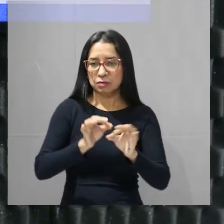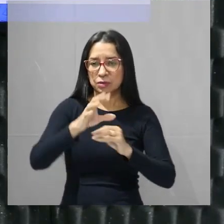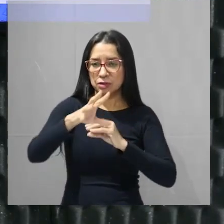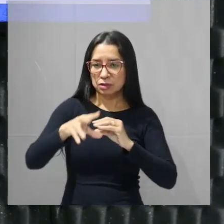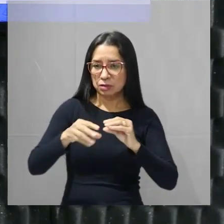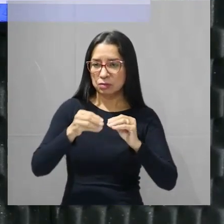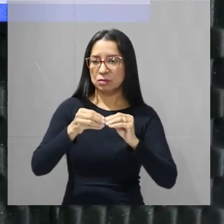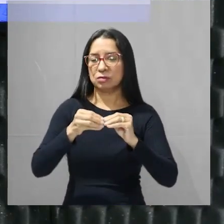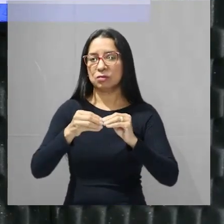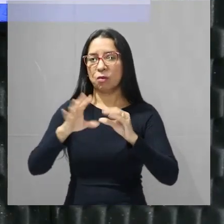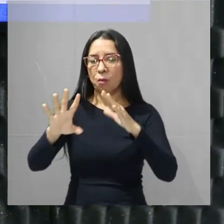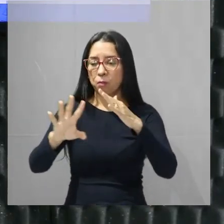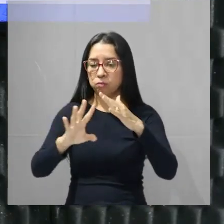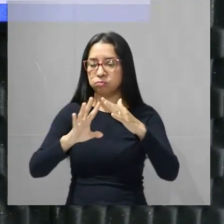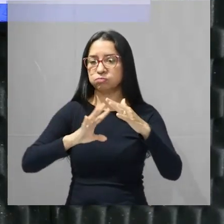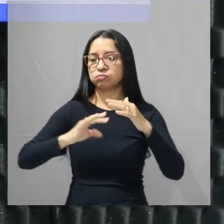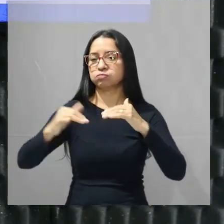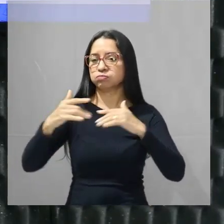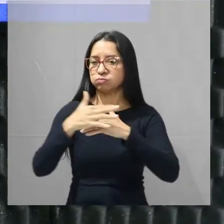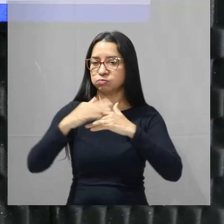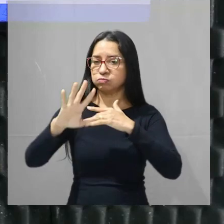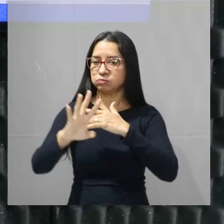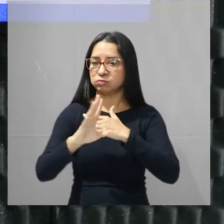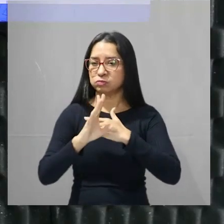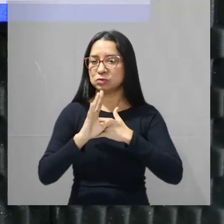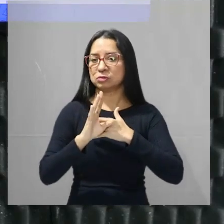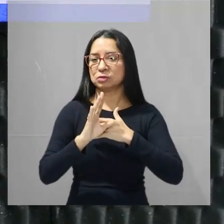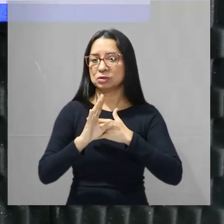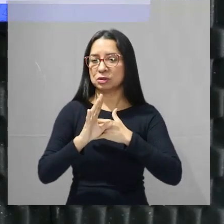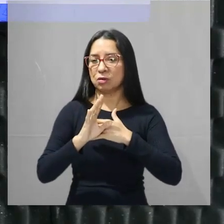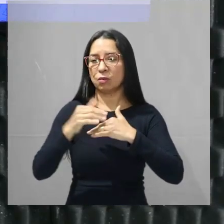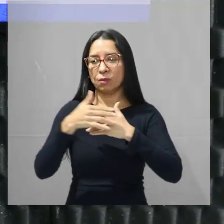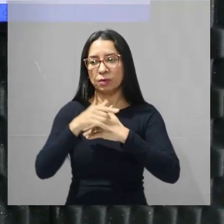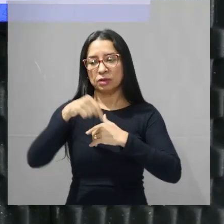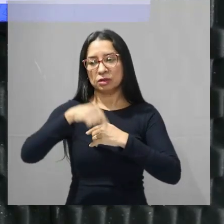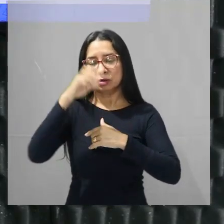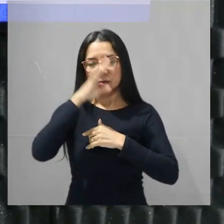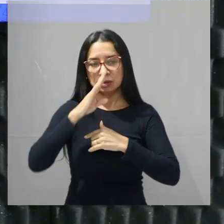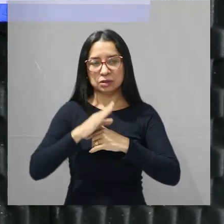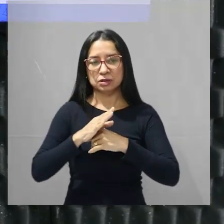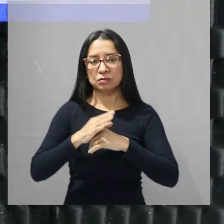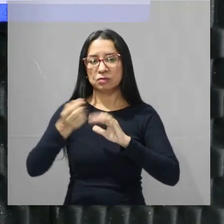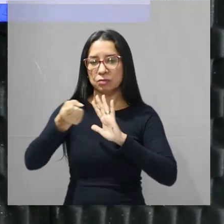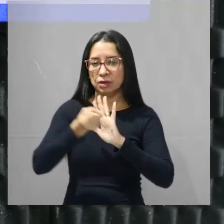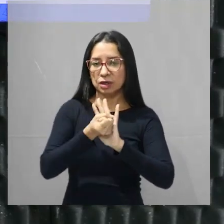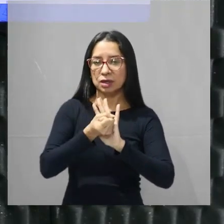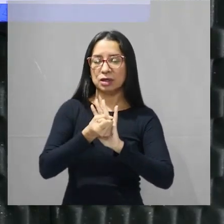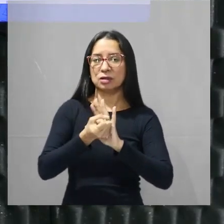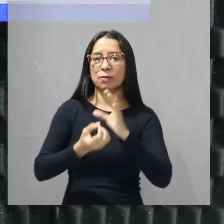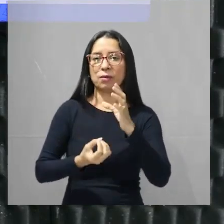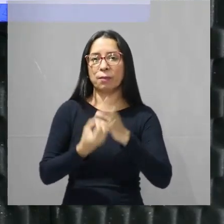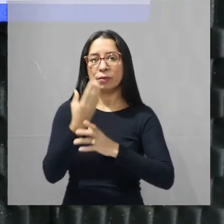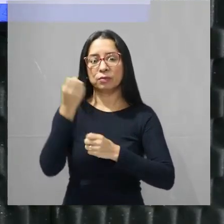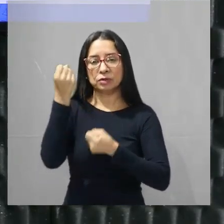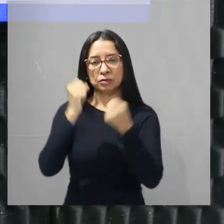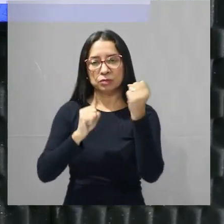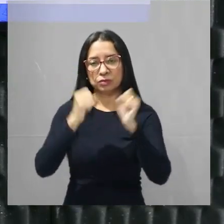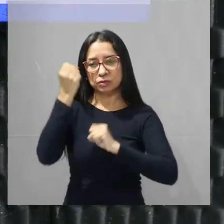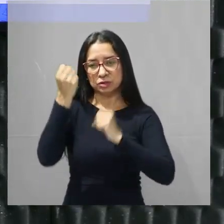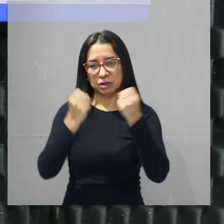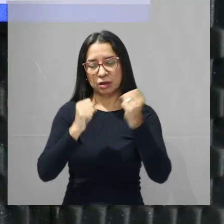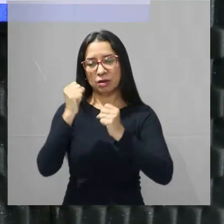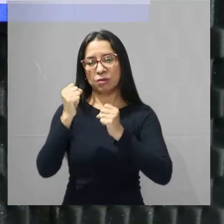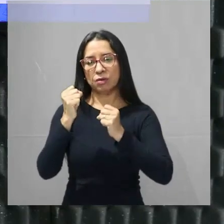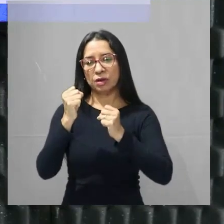marcadas pela produção industrial e pela consolidação das metrópoles locais de seu desenvolvimento. Para bem aí,